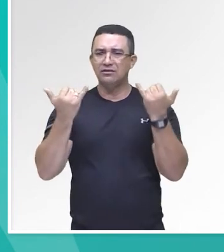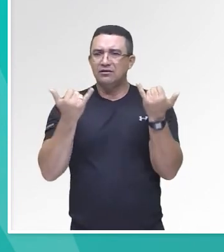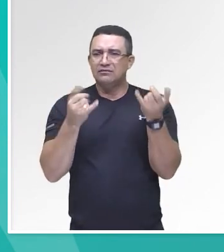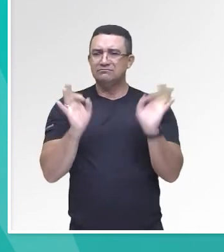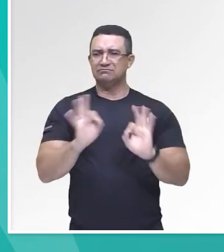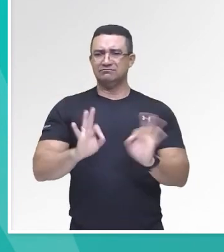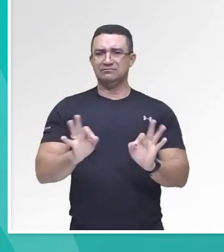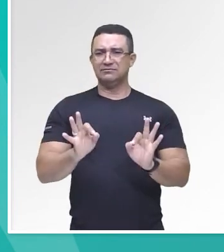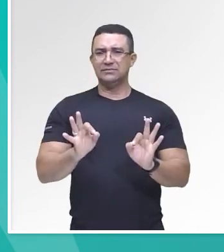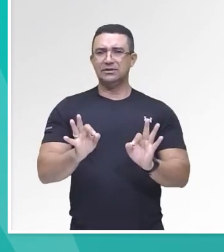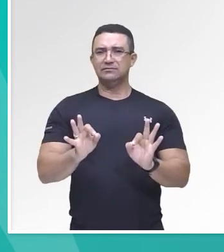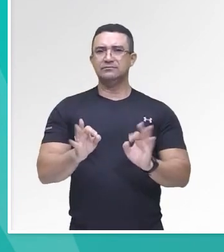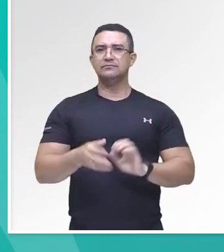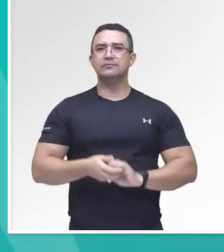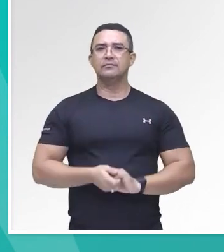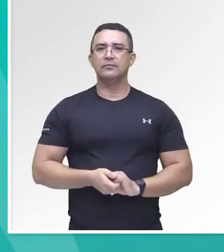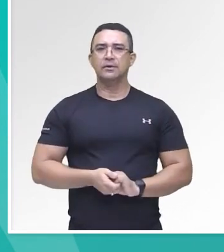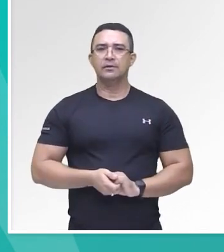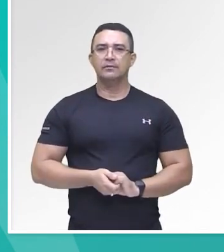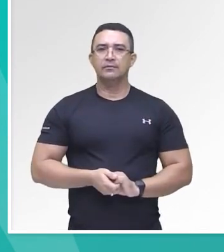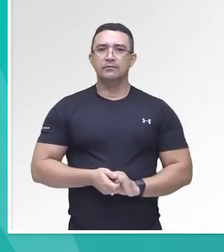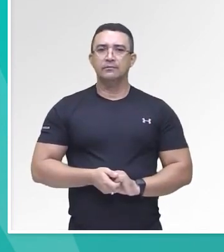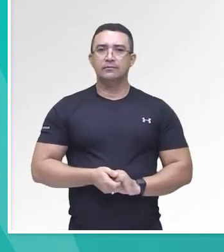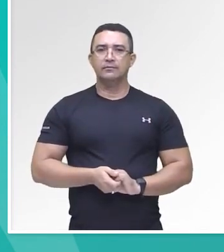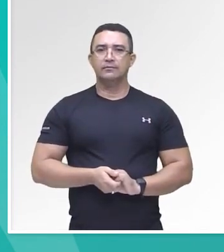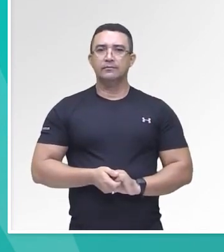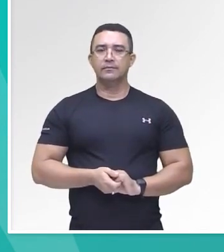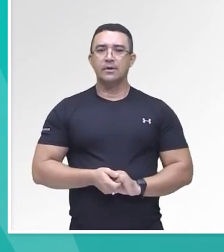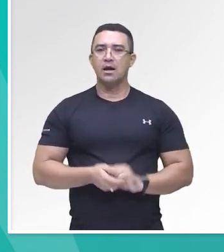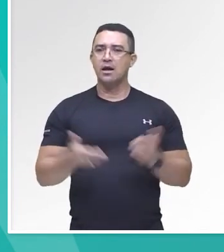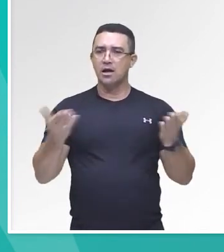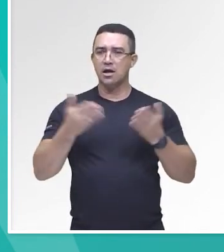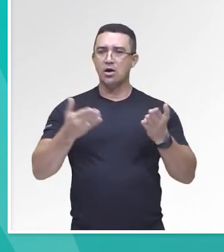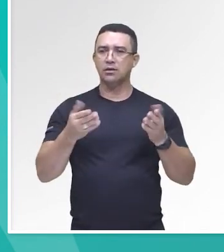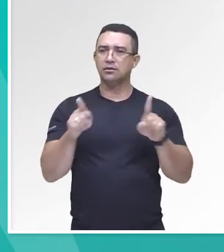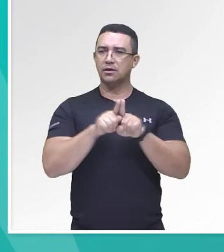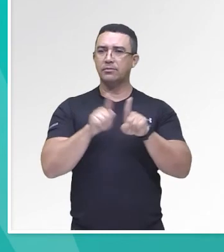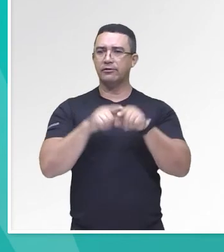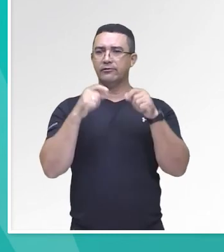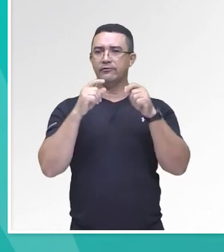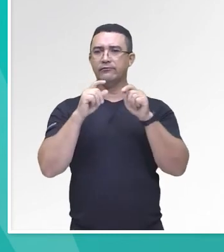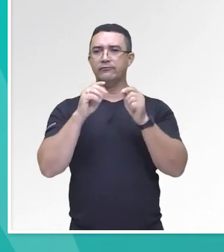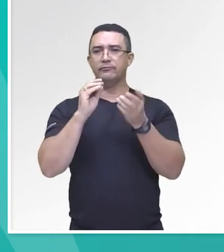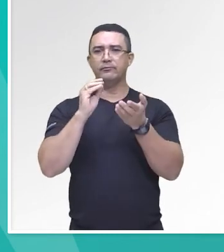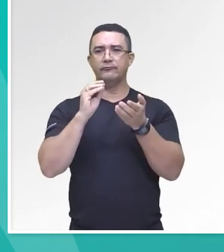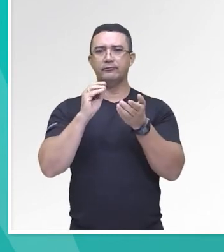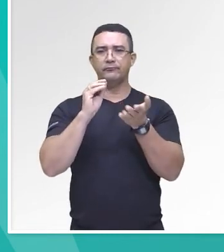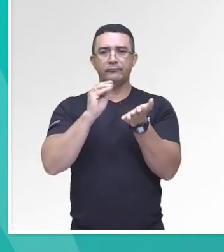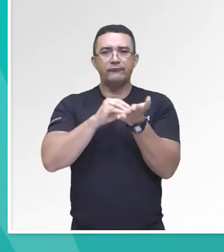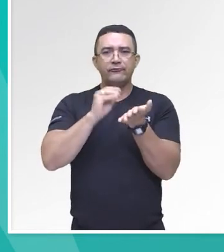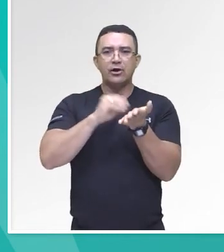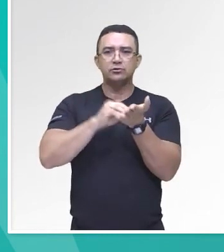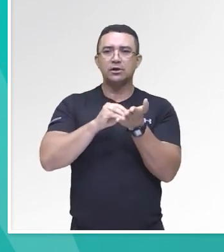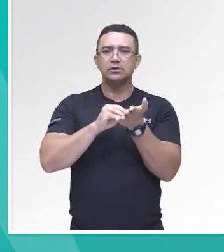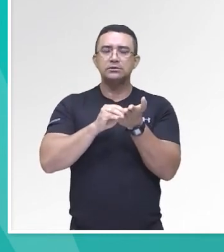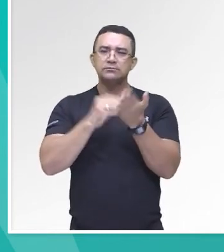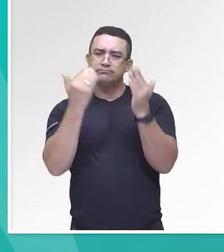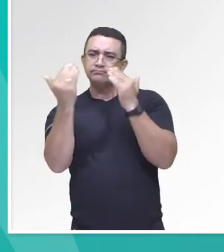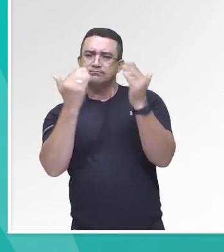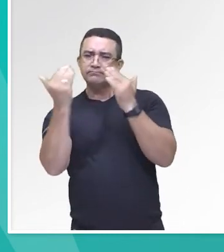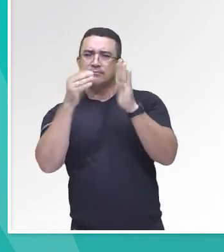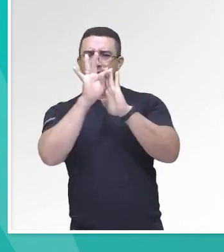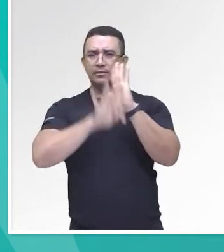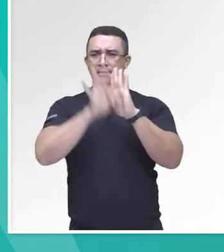respeito a nada, ok? E o último princípio que a gente tem que analisar, que a gente tem que observar em um texto para que ele